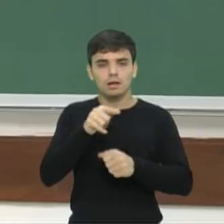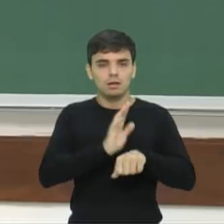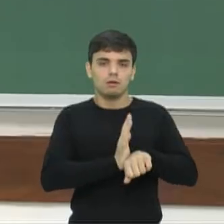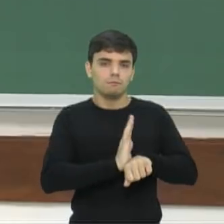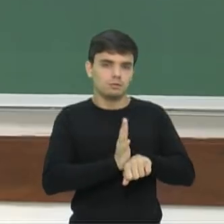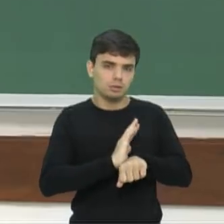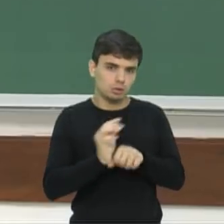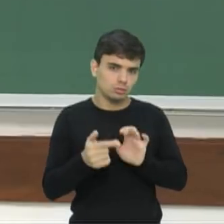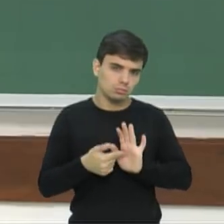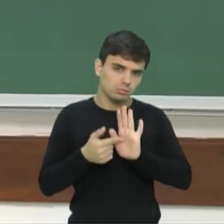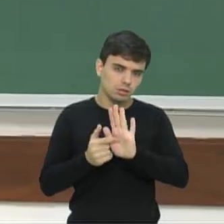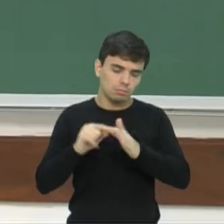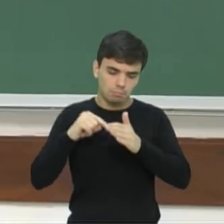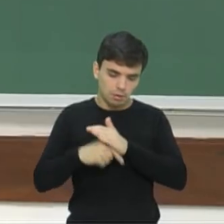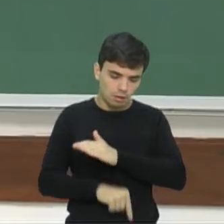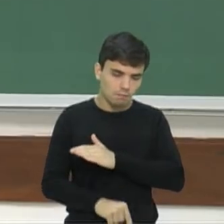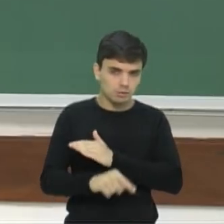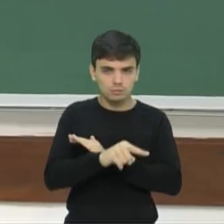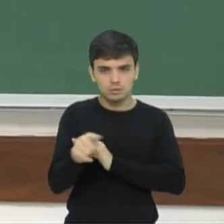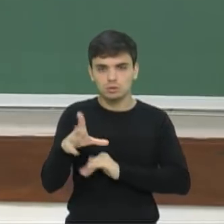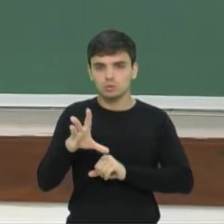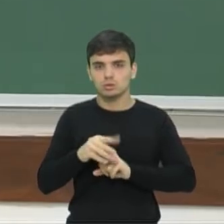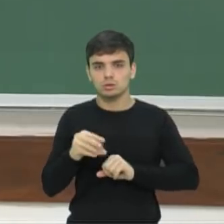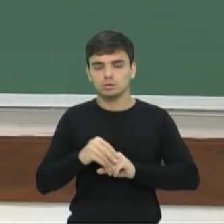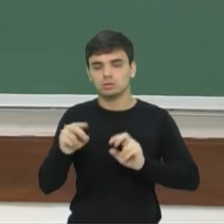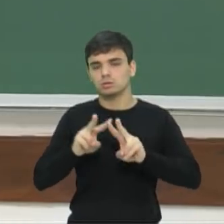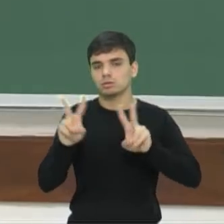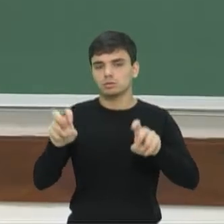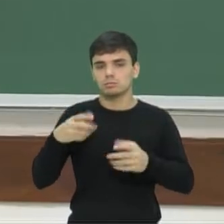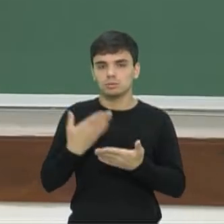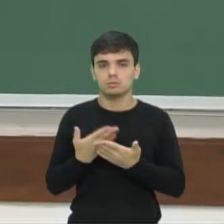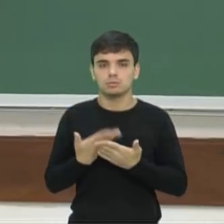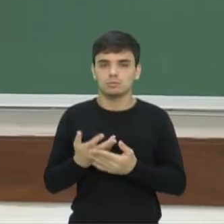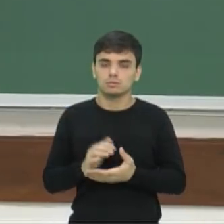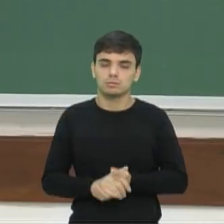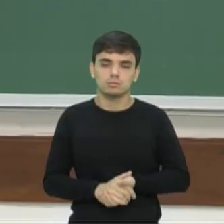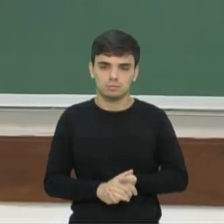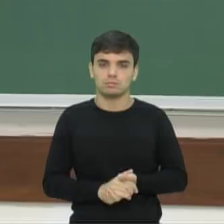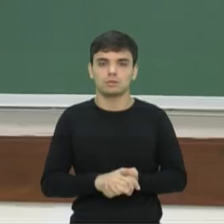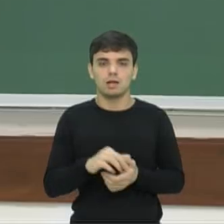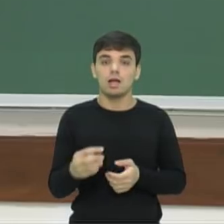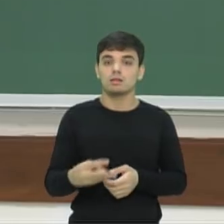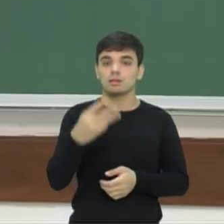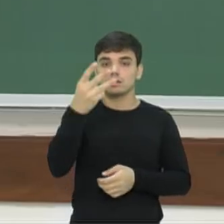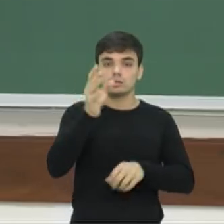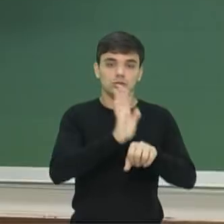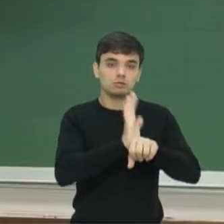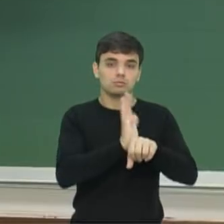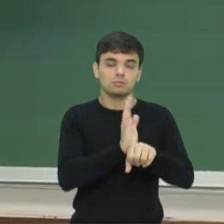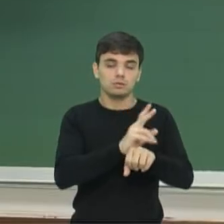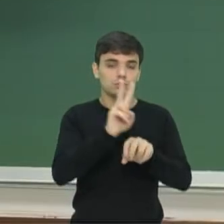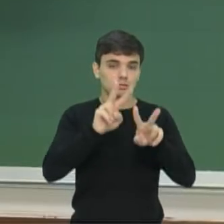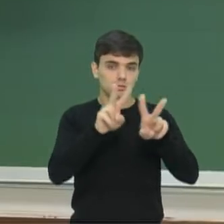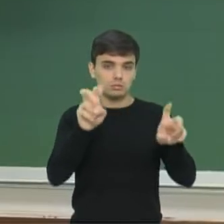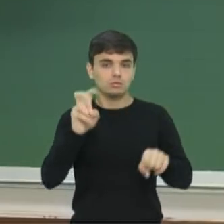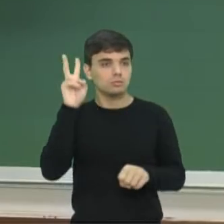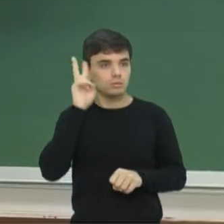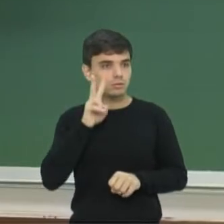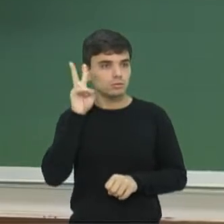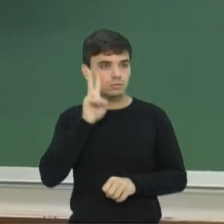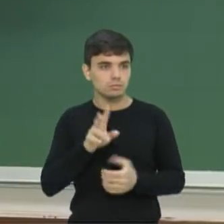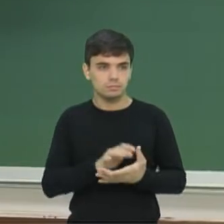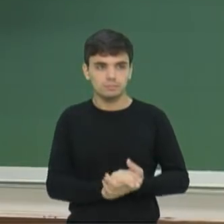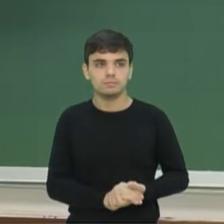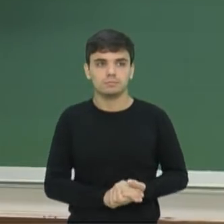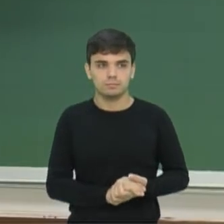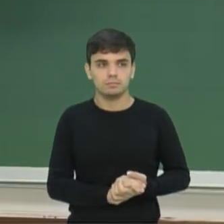estar retratando, vão estar aprofundando ainda mais o conhecimento sobre o tema da aula de hoje. Então, são 3 vídeos que vão falar sobre a parte histórica do judô,